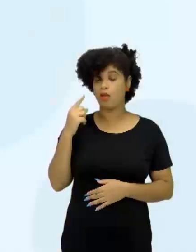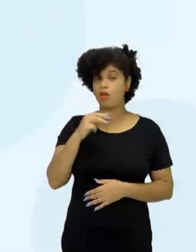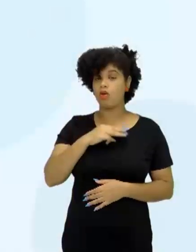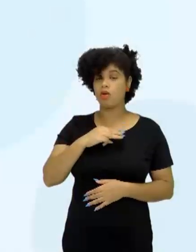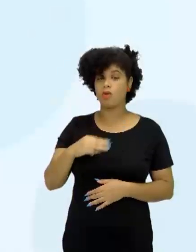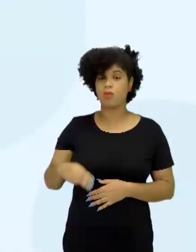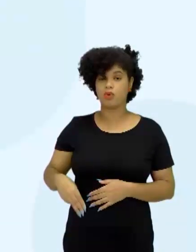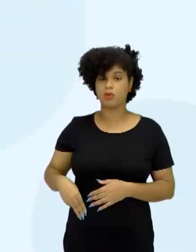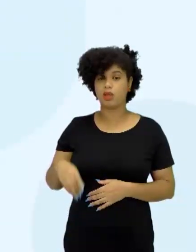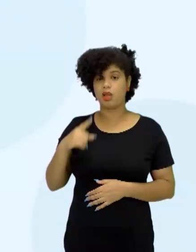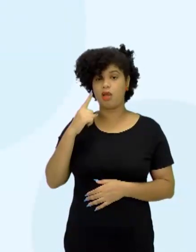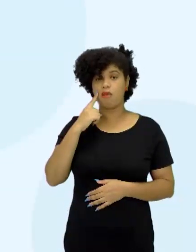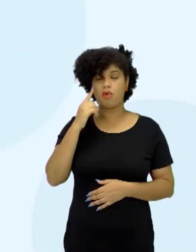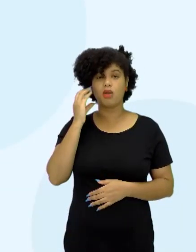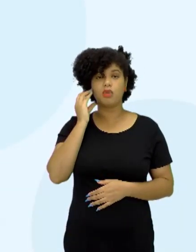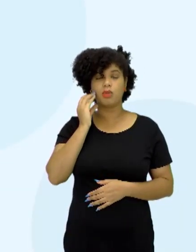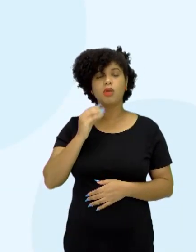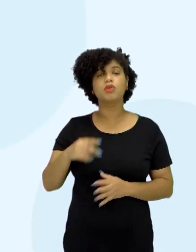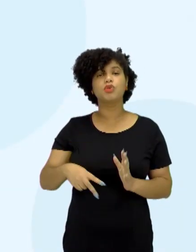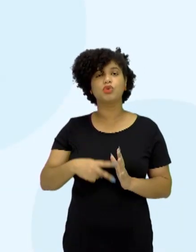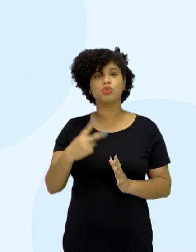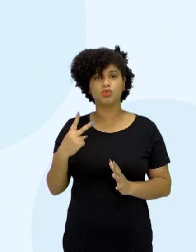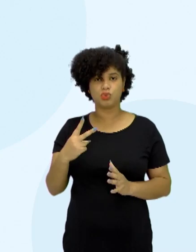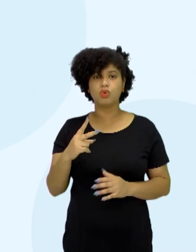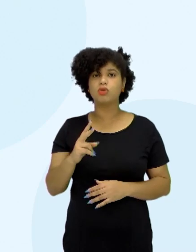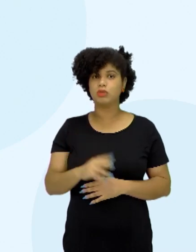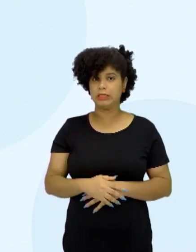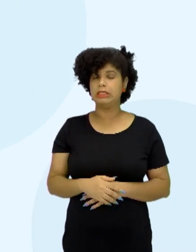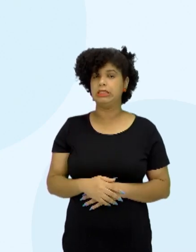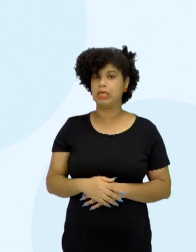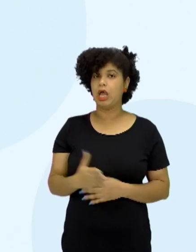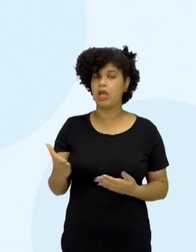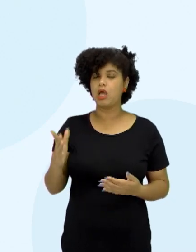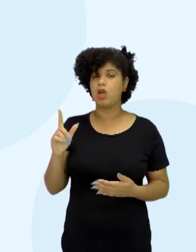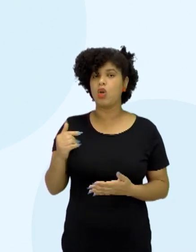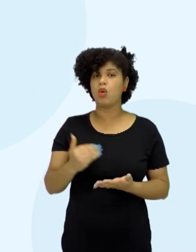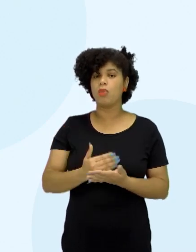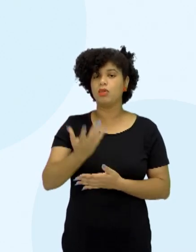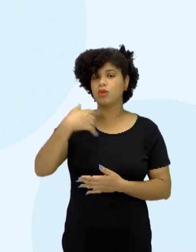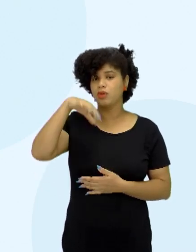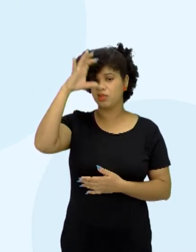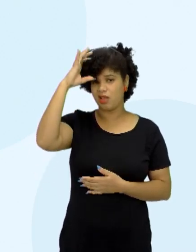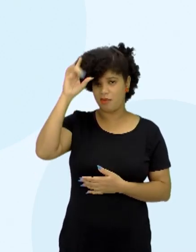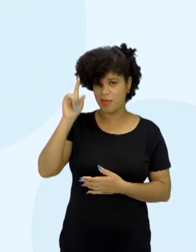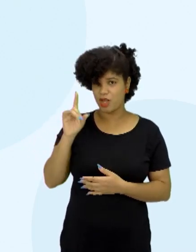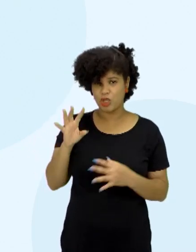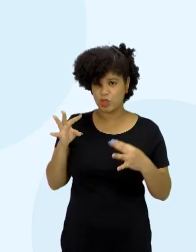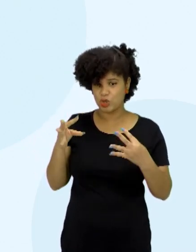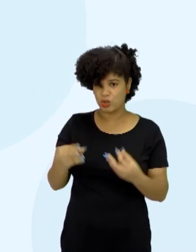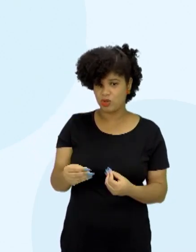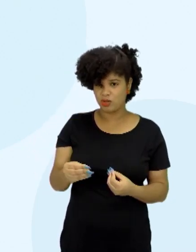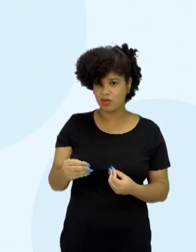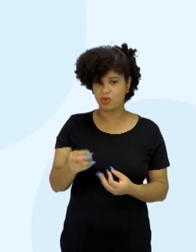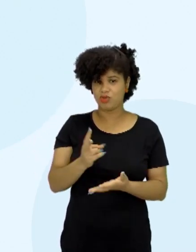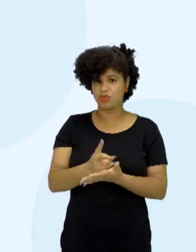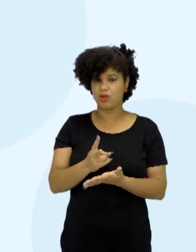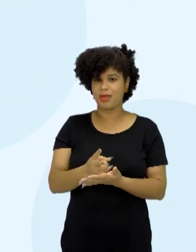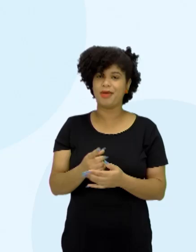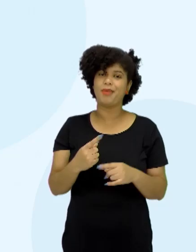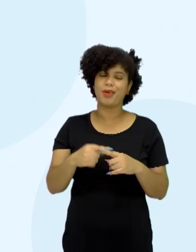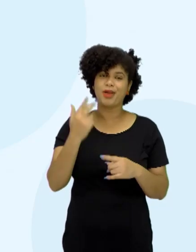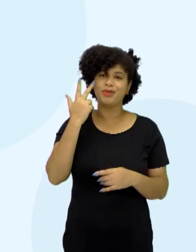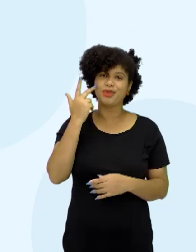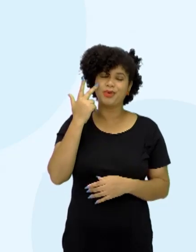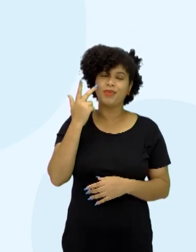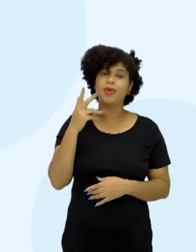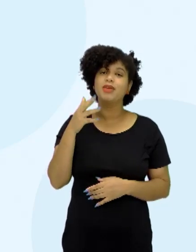E o Pedro II, então, assume. Só que, olha lá, ele também não termina. Normalmente o rei termina o mandato dele